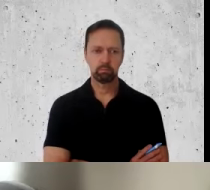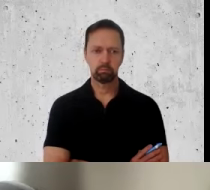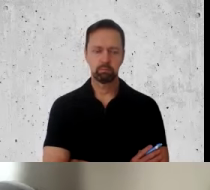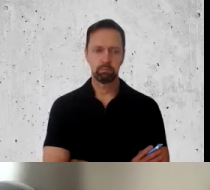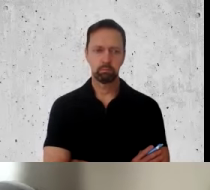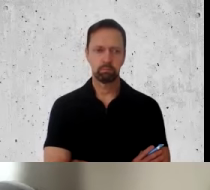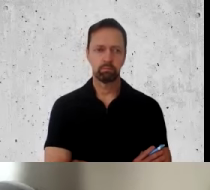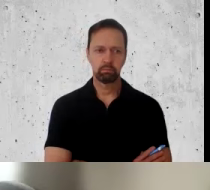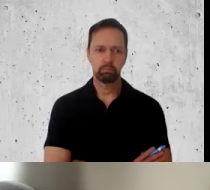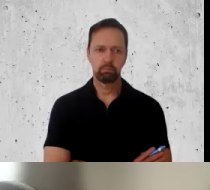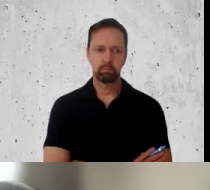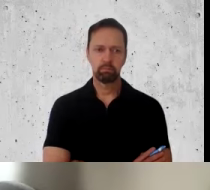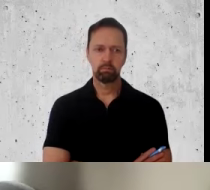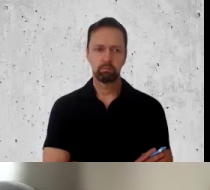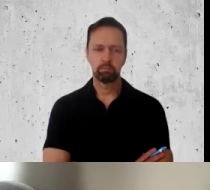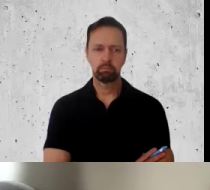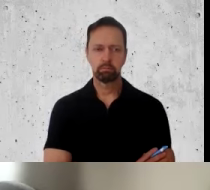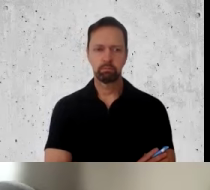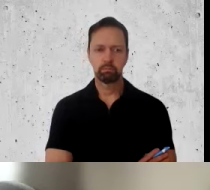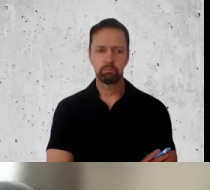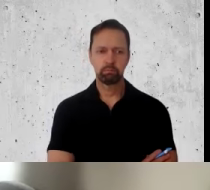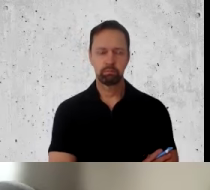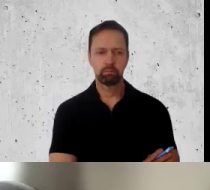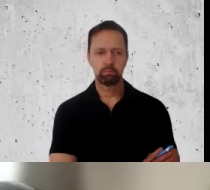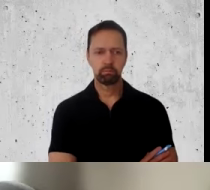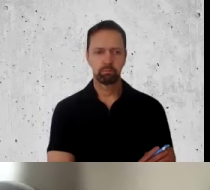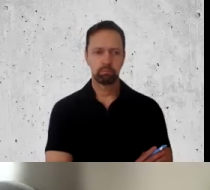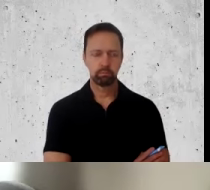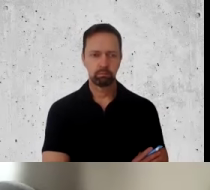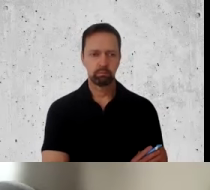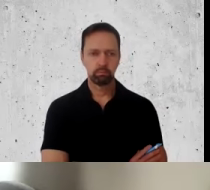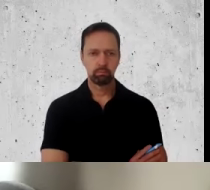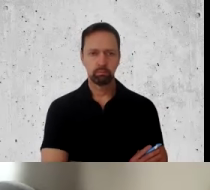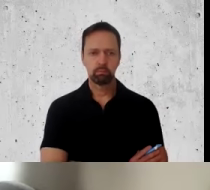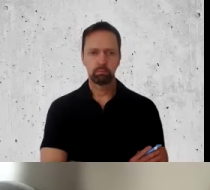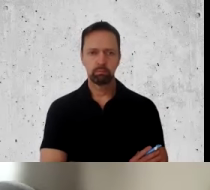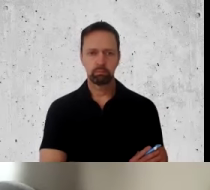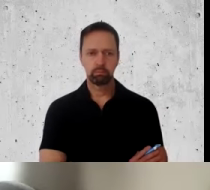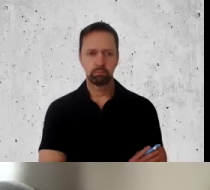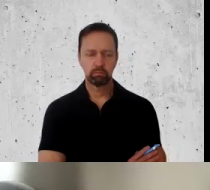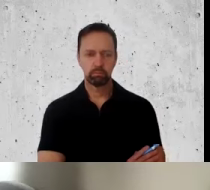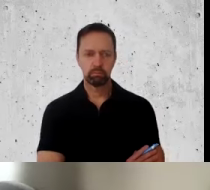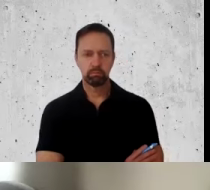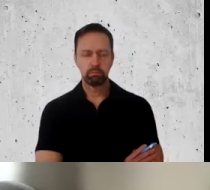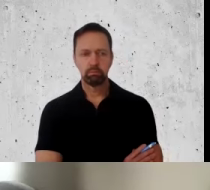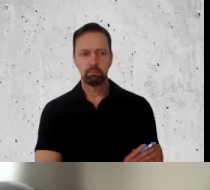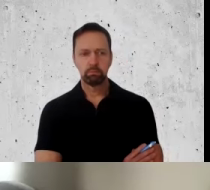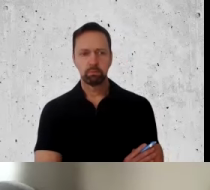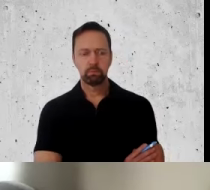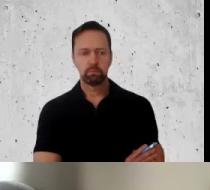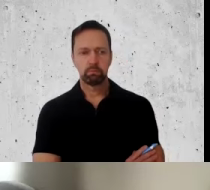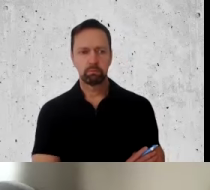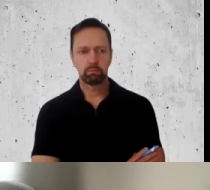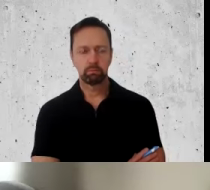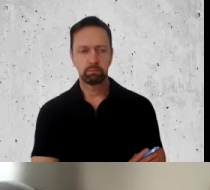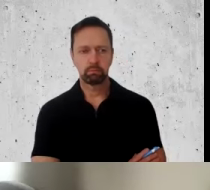isso. E essas reformas exigem tanto capital político, exigem mais uma execução bem feita, um projeto ser discutido, e elas sempre andam junto